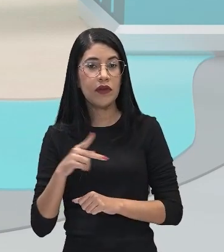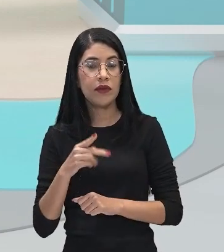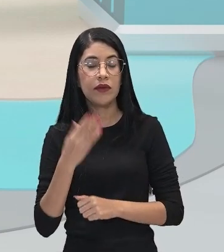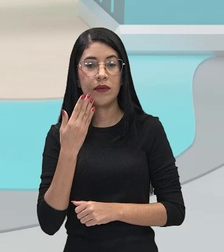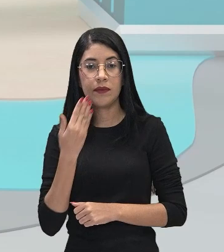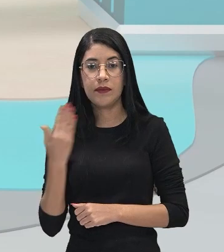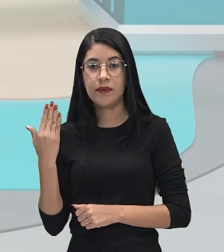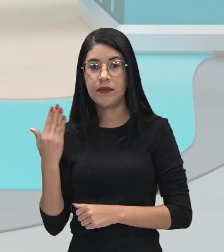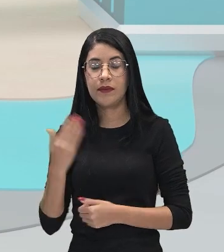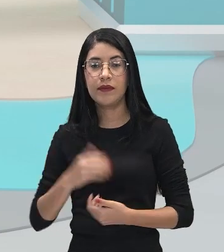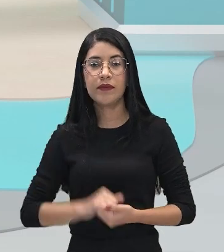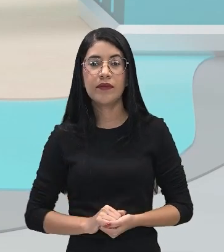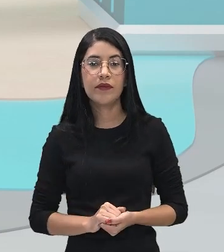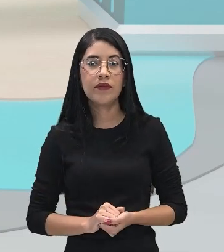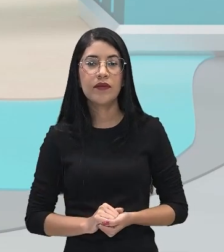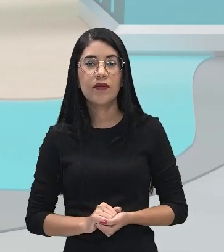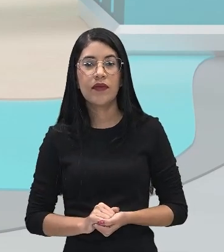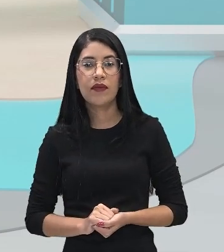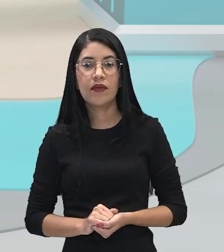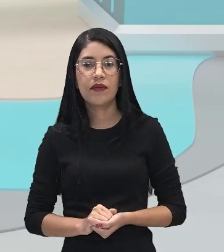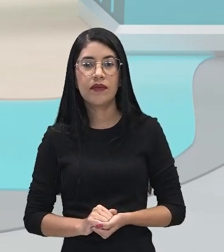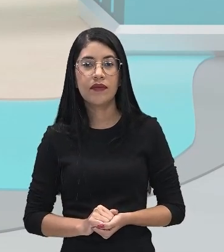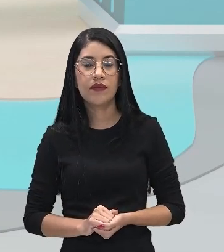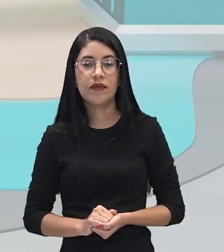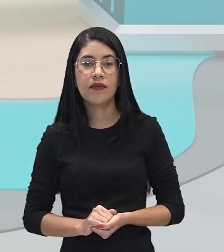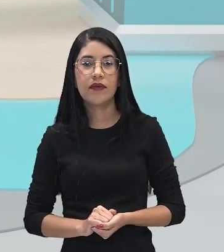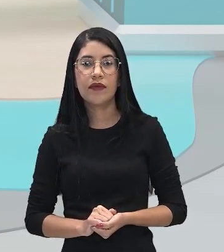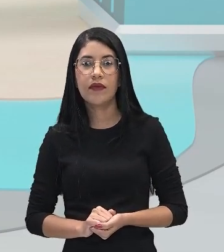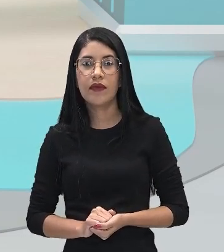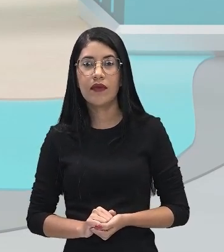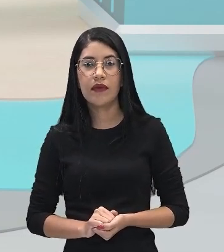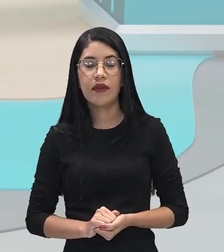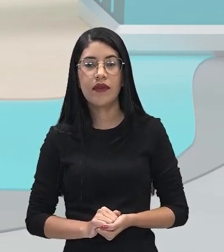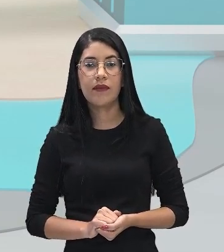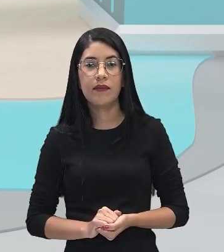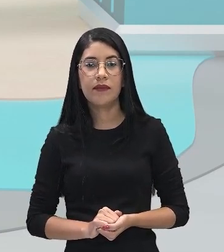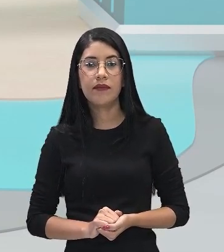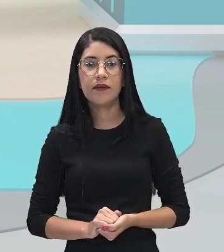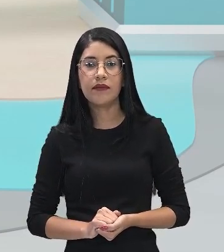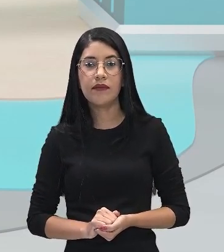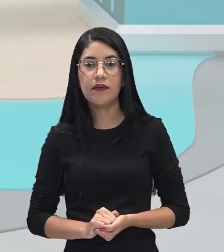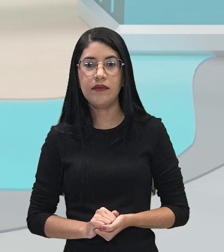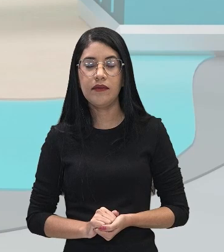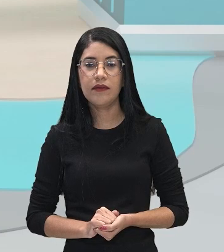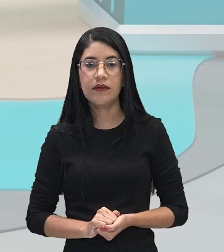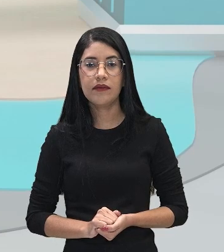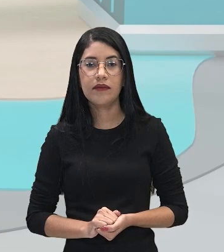ao contrário da mão que está estendida. Vai puxar para perto do seu corpo.